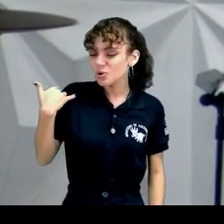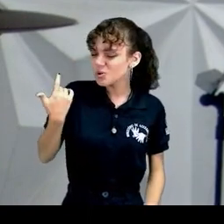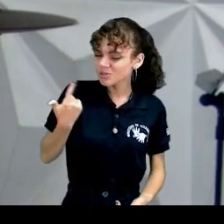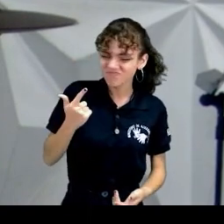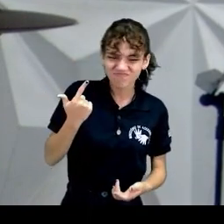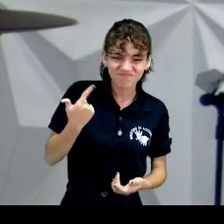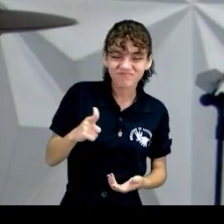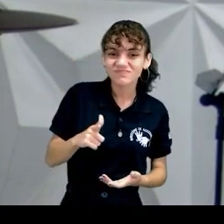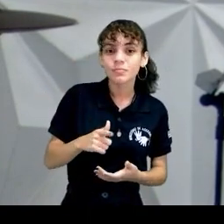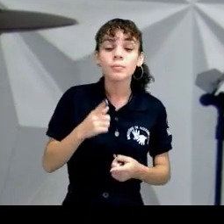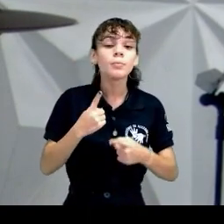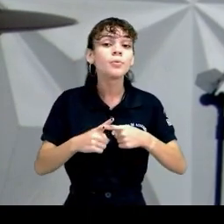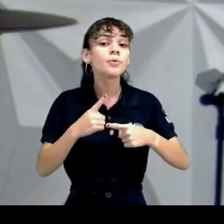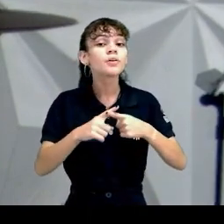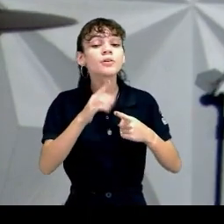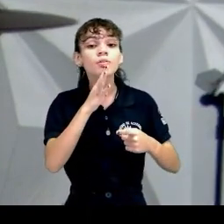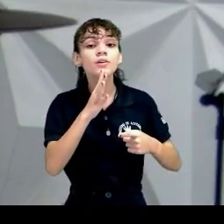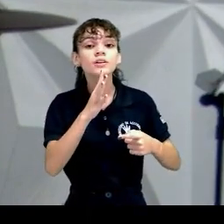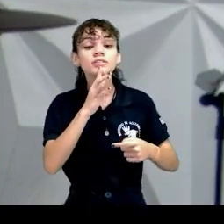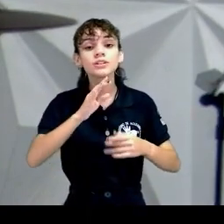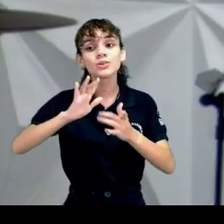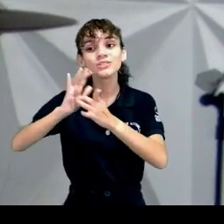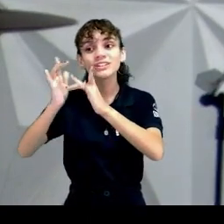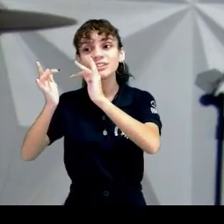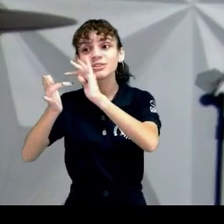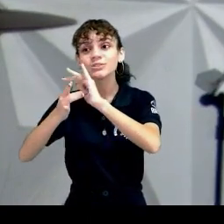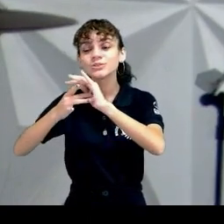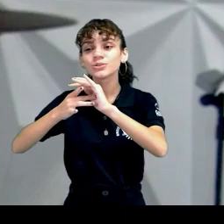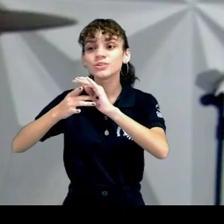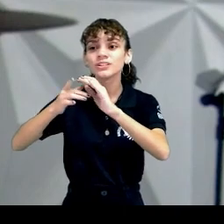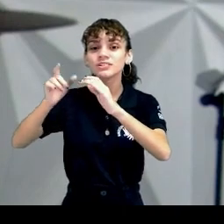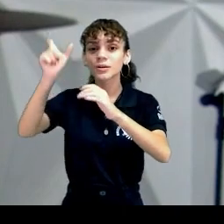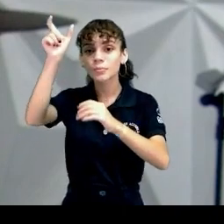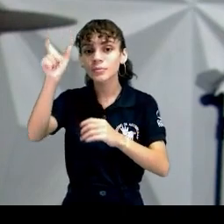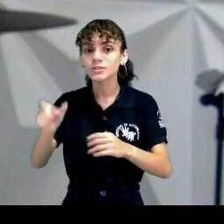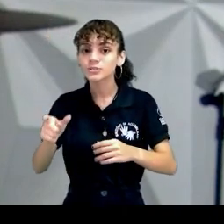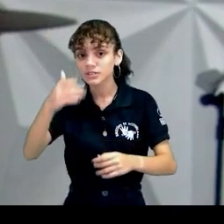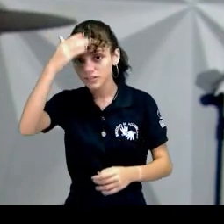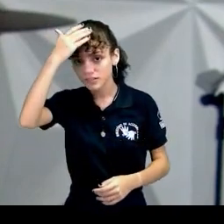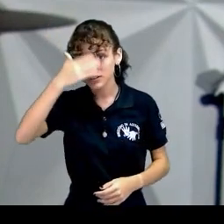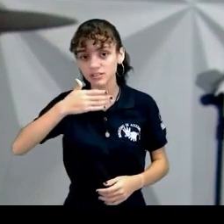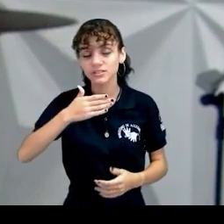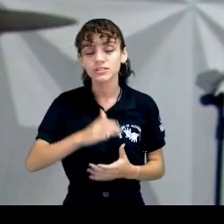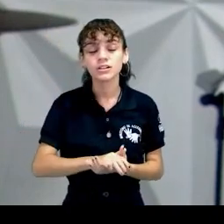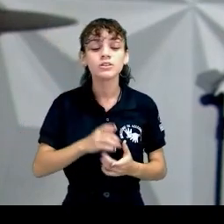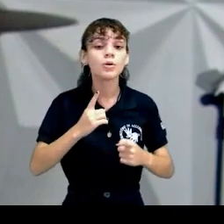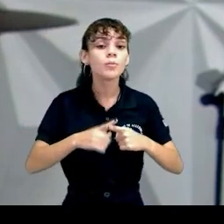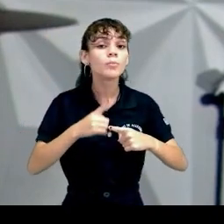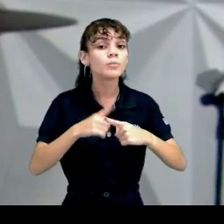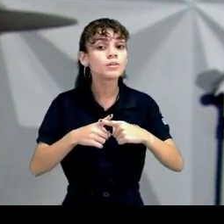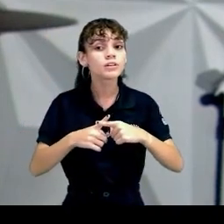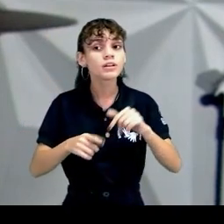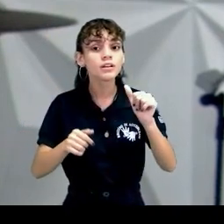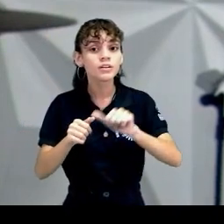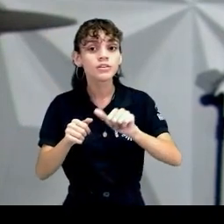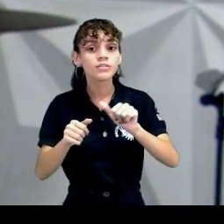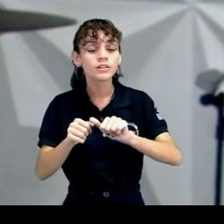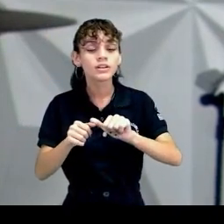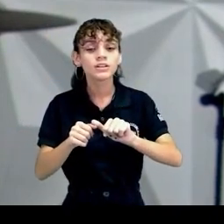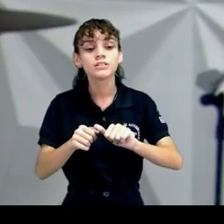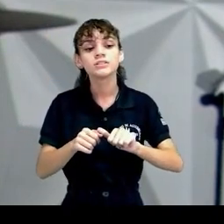fez isso. Se você voltar no texto bíblico, ele se prostrou para pedir, mas ele também se prostra para